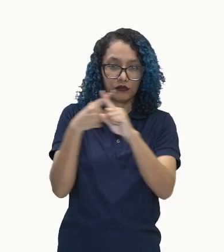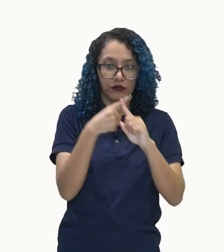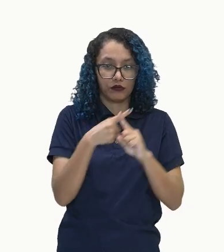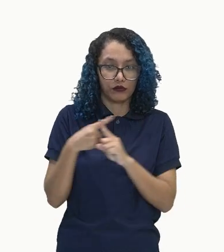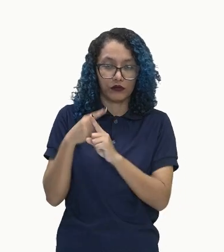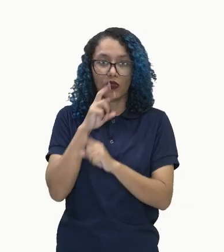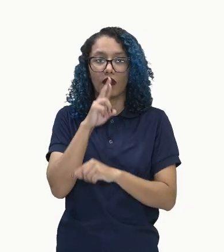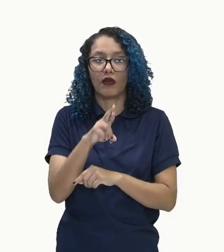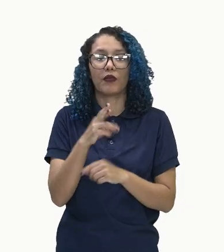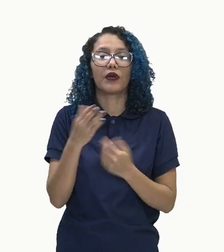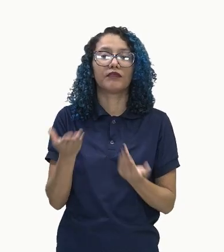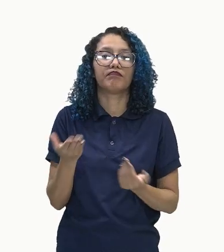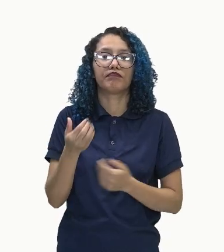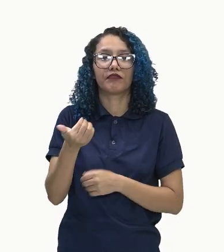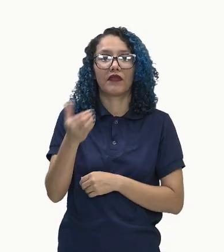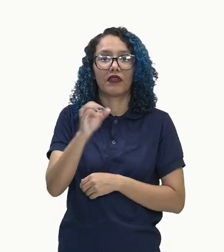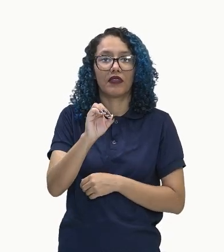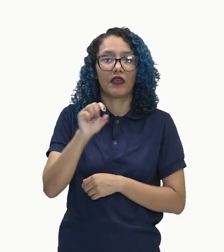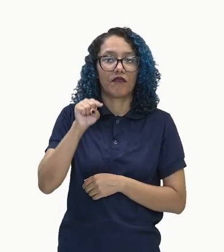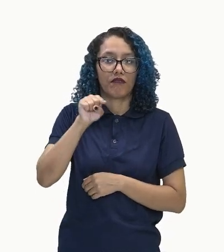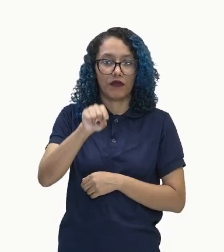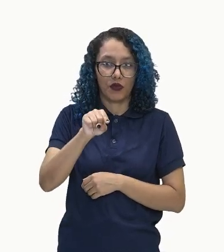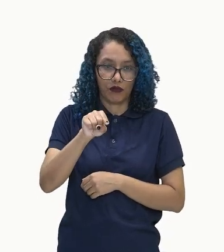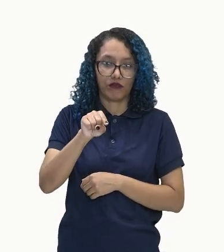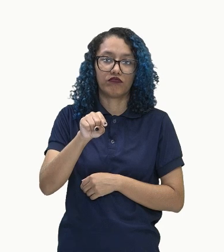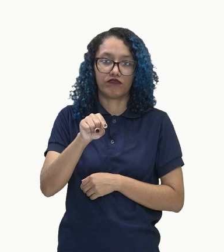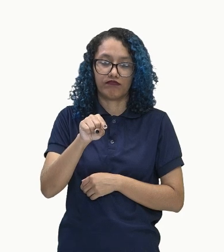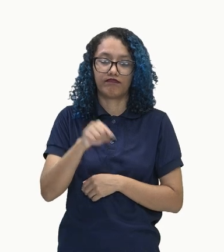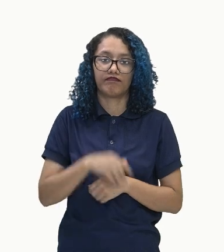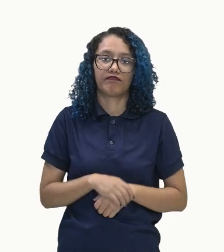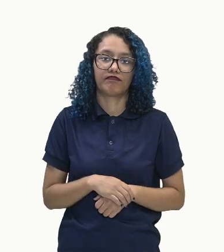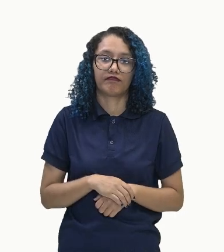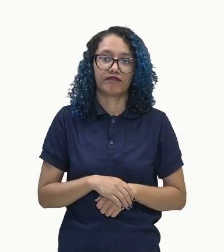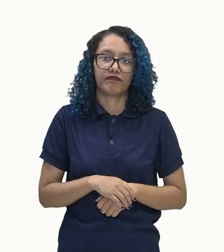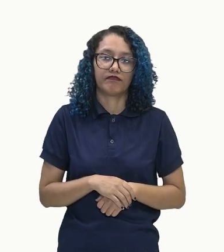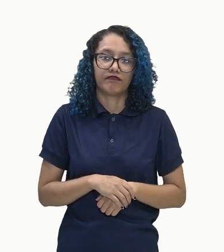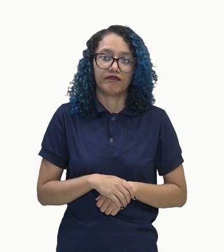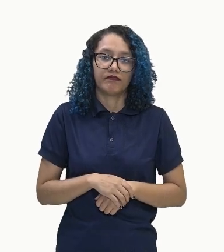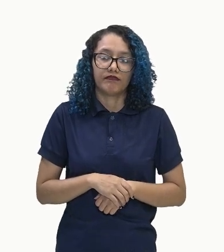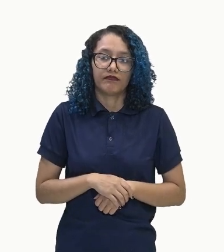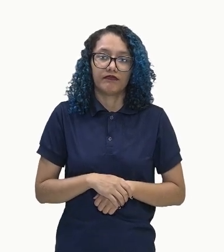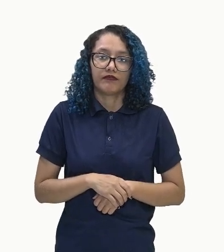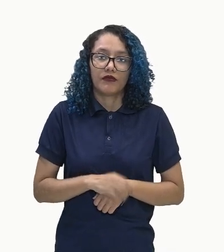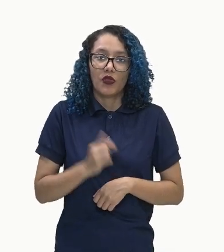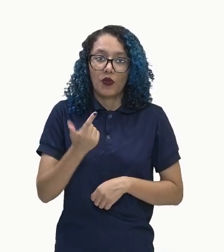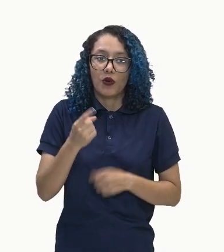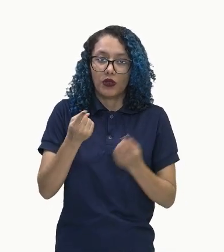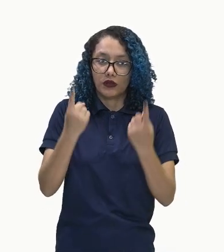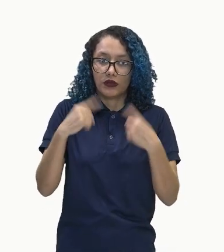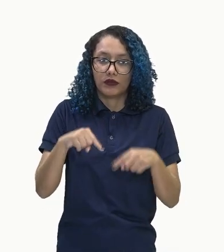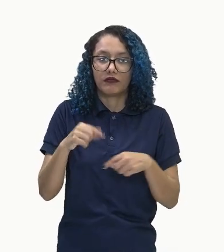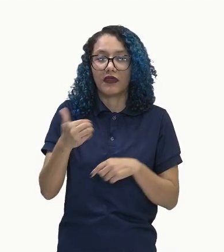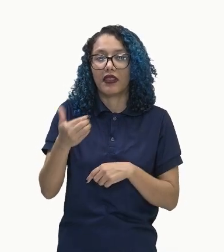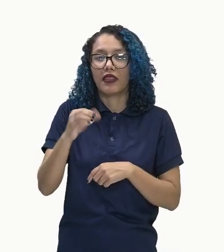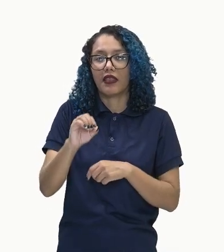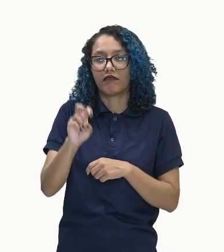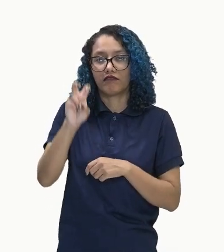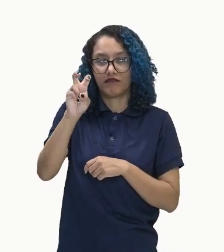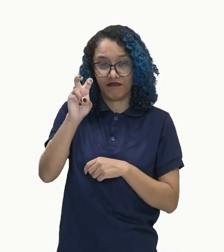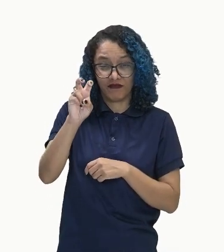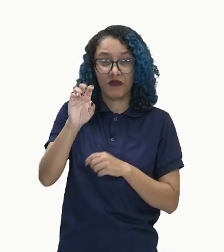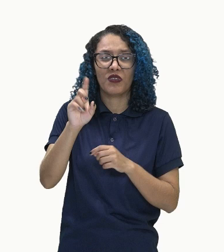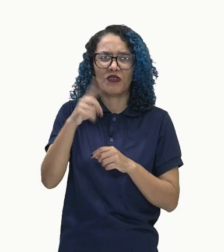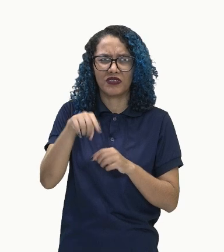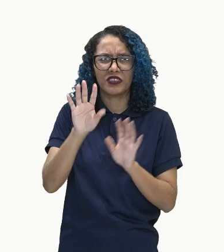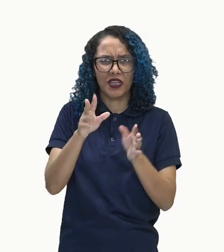como resposta 10 elevado ao expoente 4 é igual a 10.000. E 10 elevado ao expoente 5? Aí você já percebeu que o